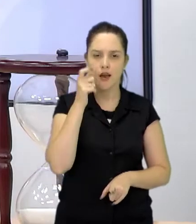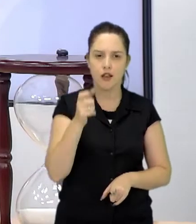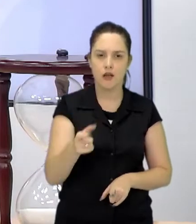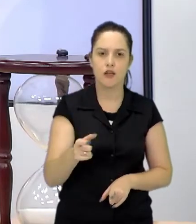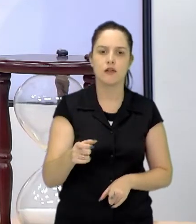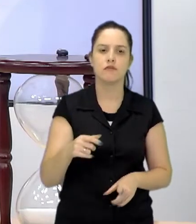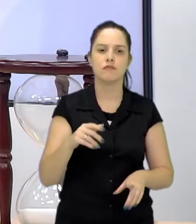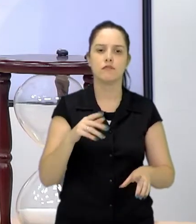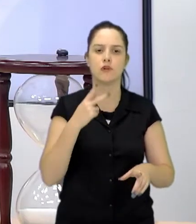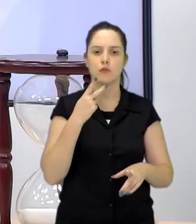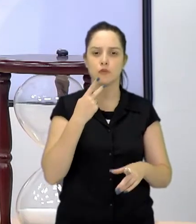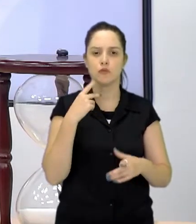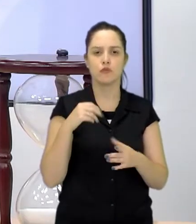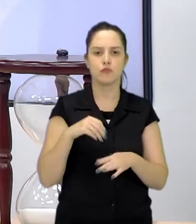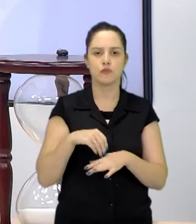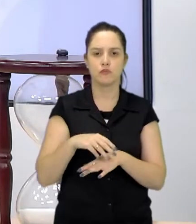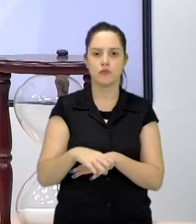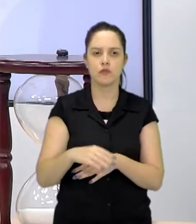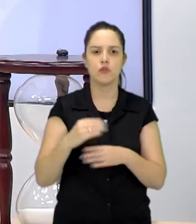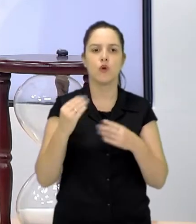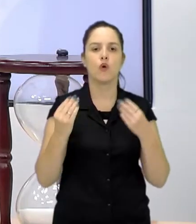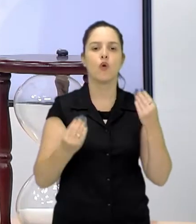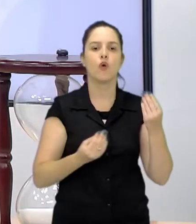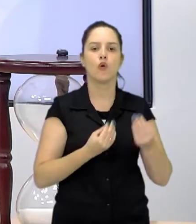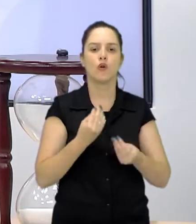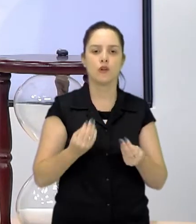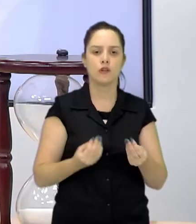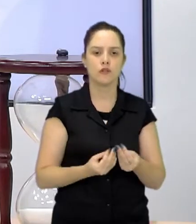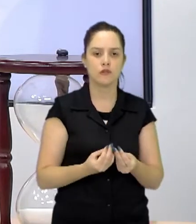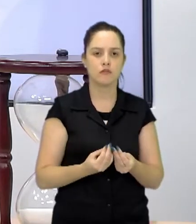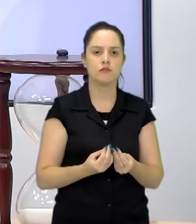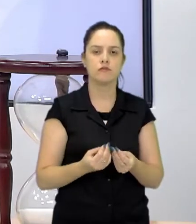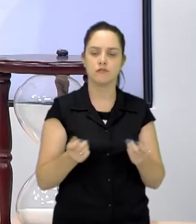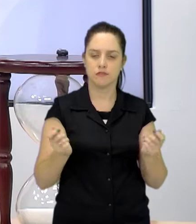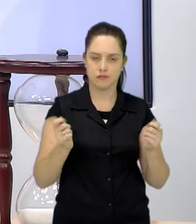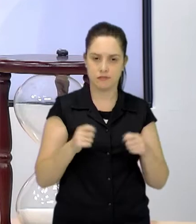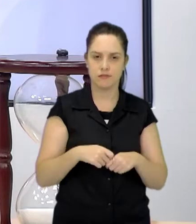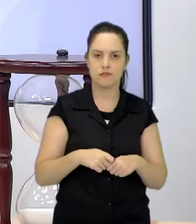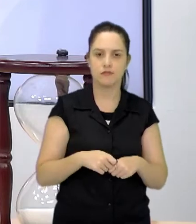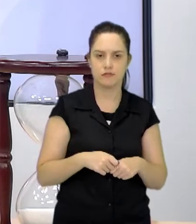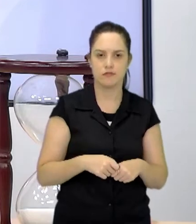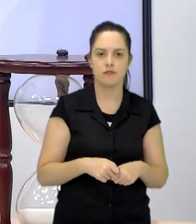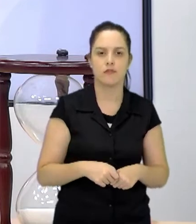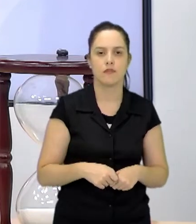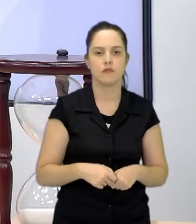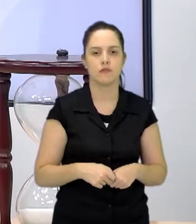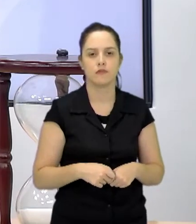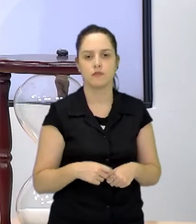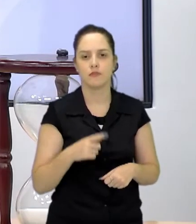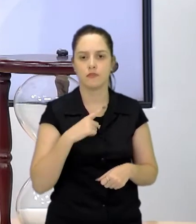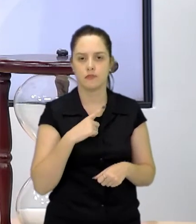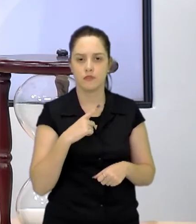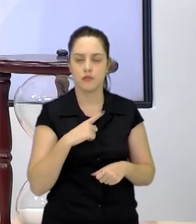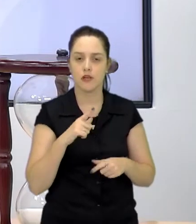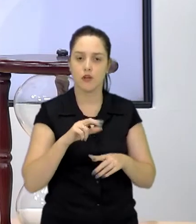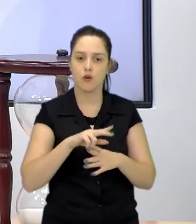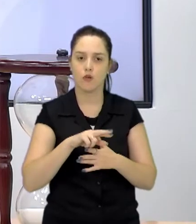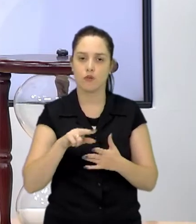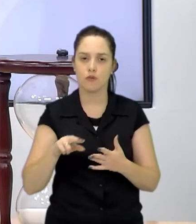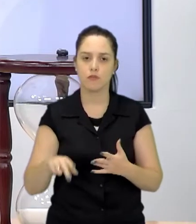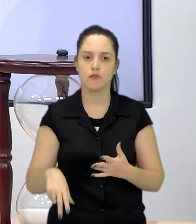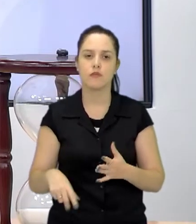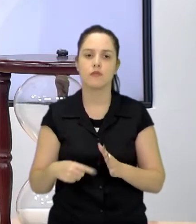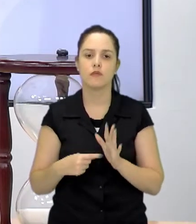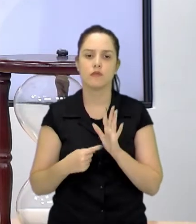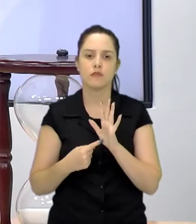falei, seria aí o posicionamento da instituição mesmo. Certo. Né? Tem alguns outros componentes que vocês vão produzir